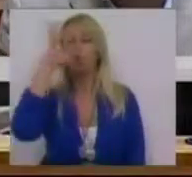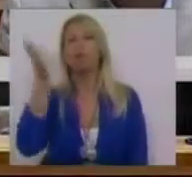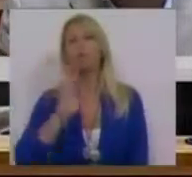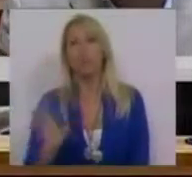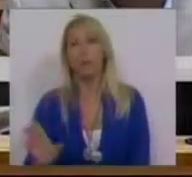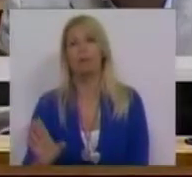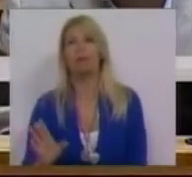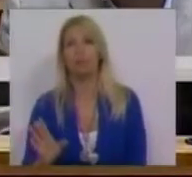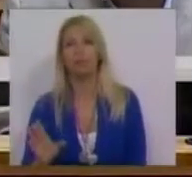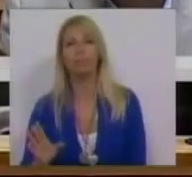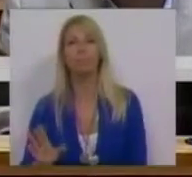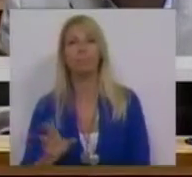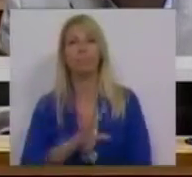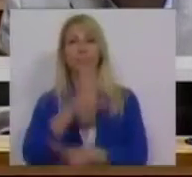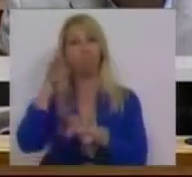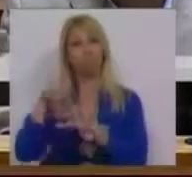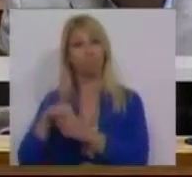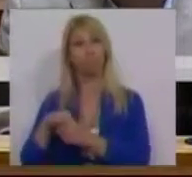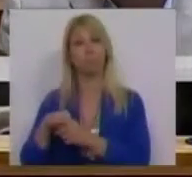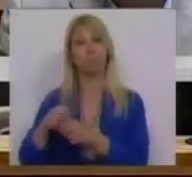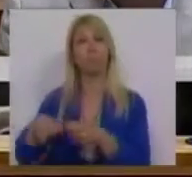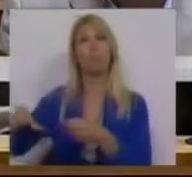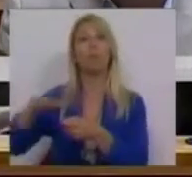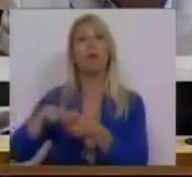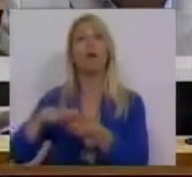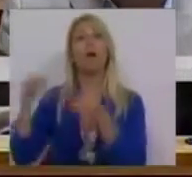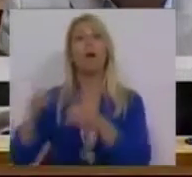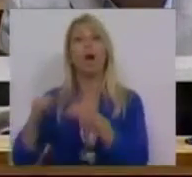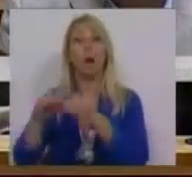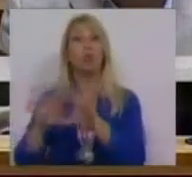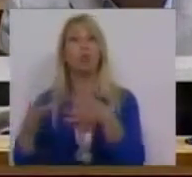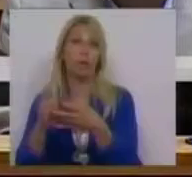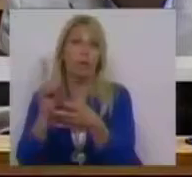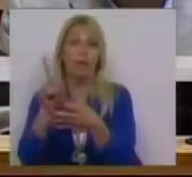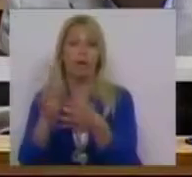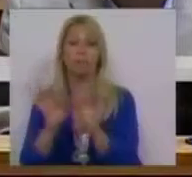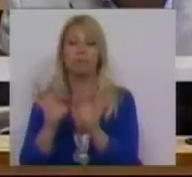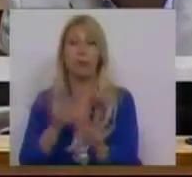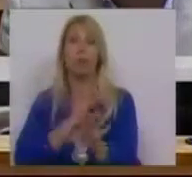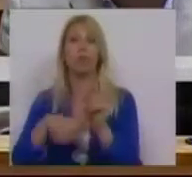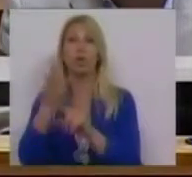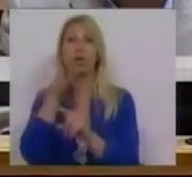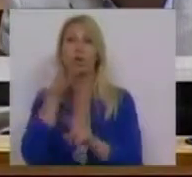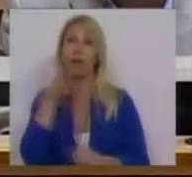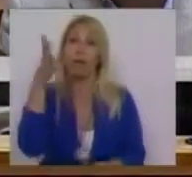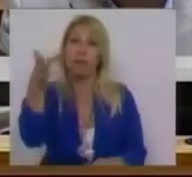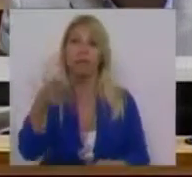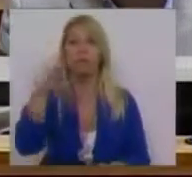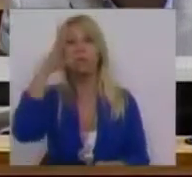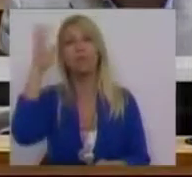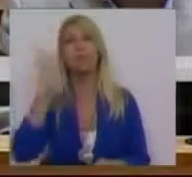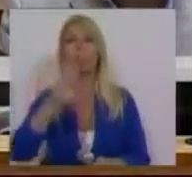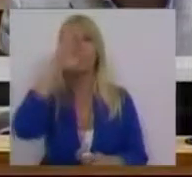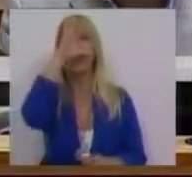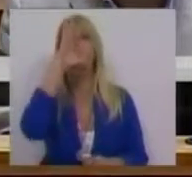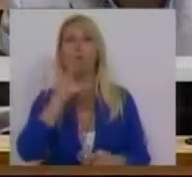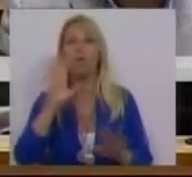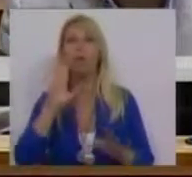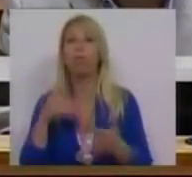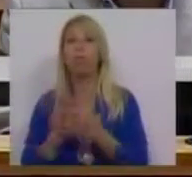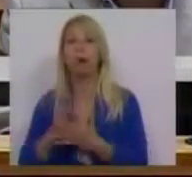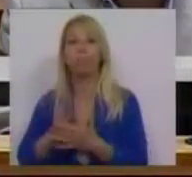a abrangência dos acordos coletivos é aquele que o Sr. Deputado aí disse. Sabemos também que este Governo está a bloquear